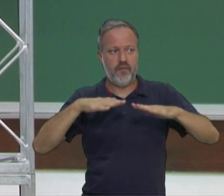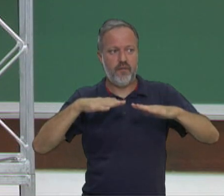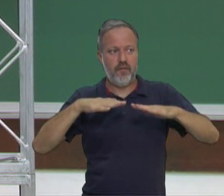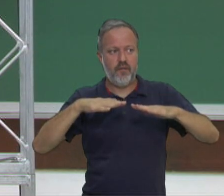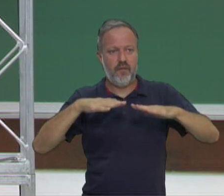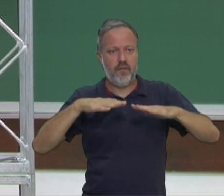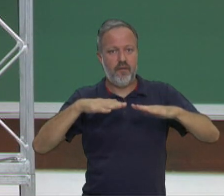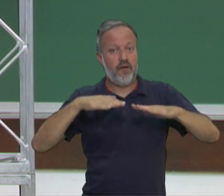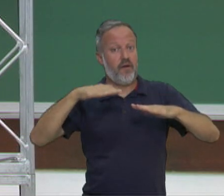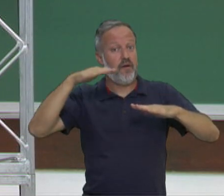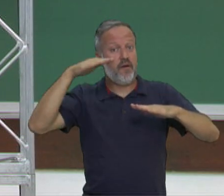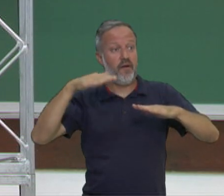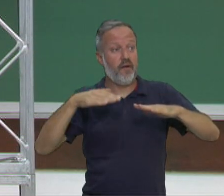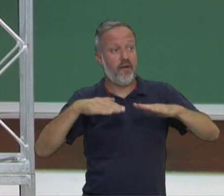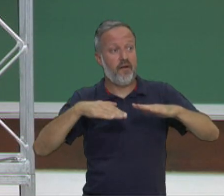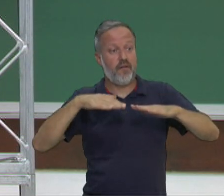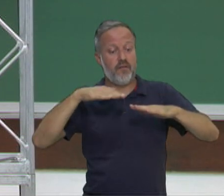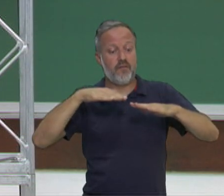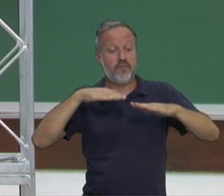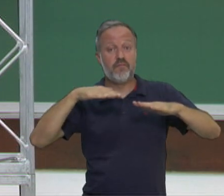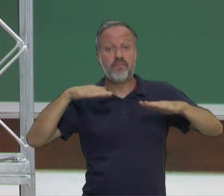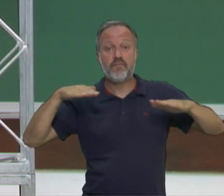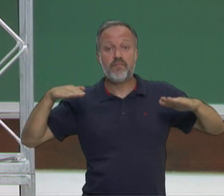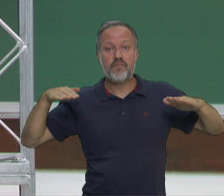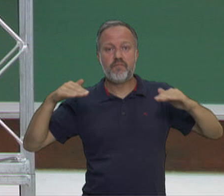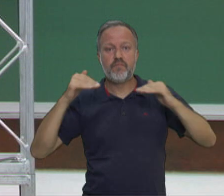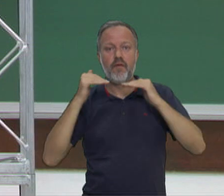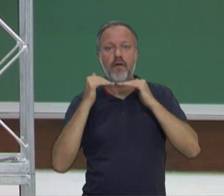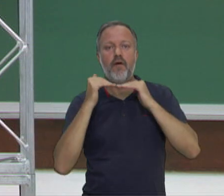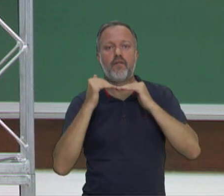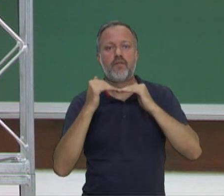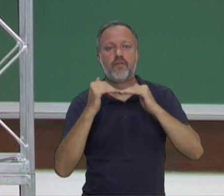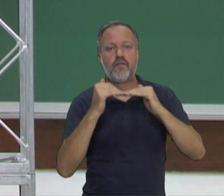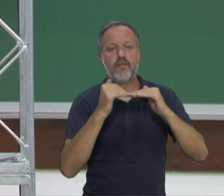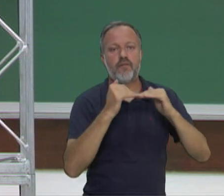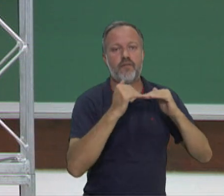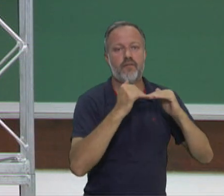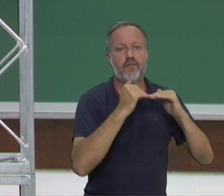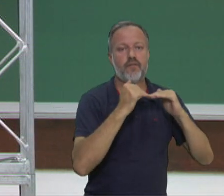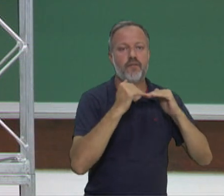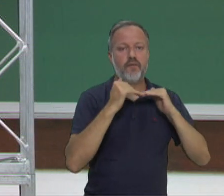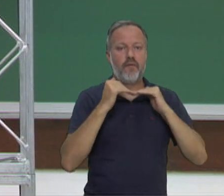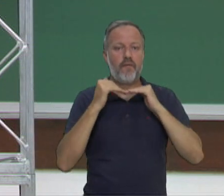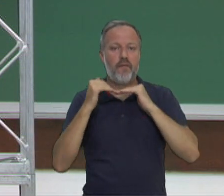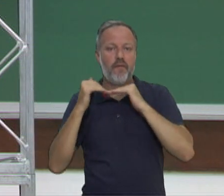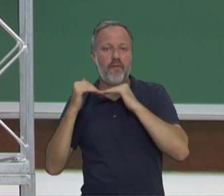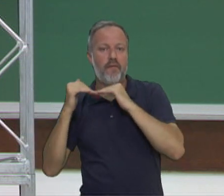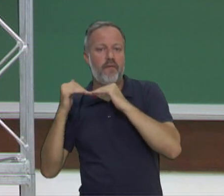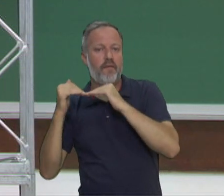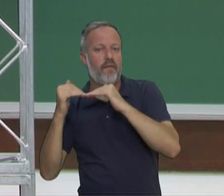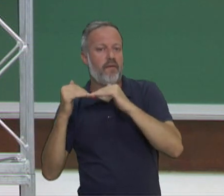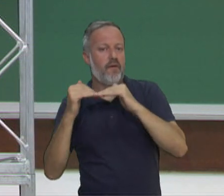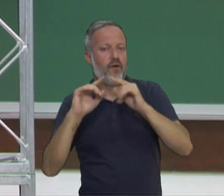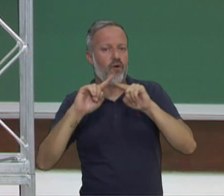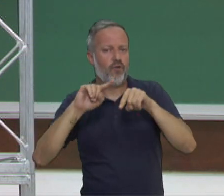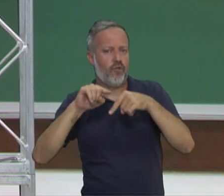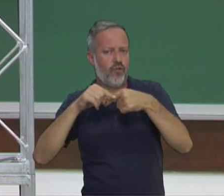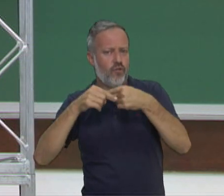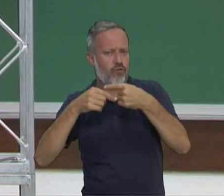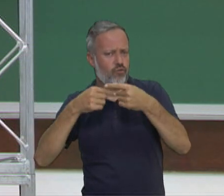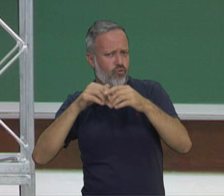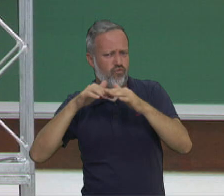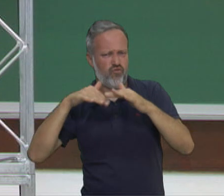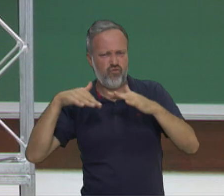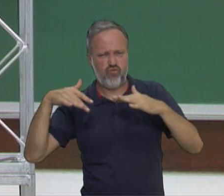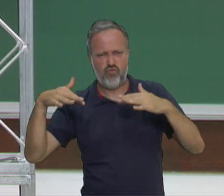a receber. Eles são tranquilos do jeito que eles são. Não estão se preocupando com o resto dos outros elementos, não. Igual vocês,